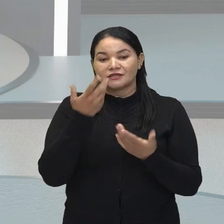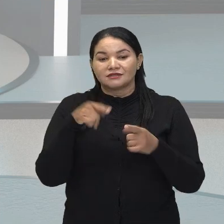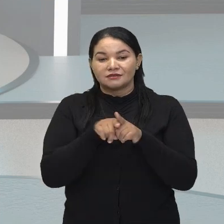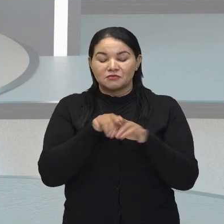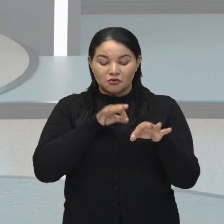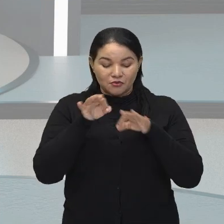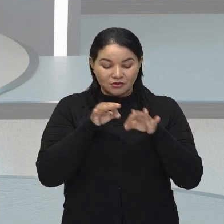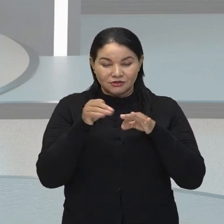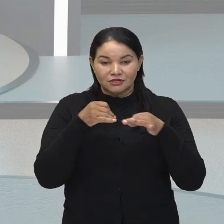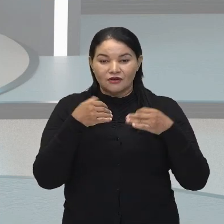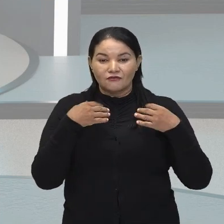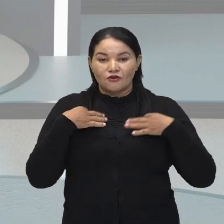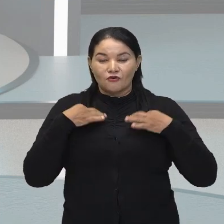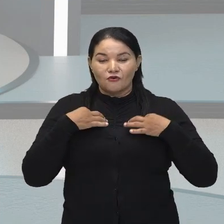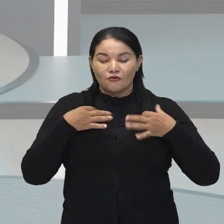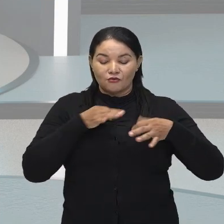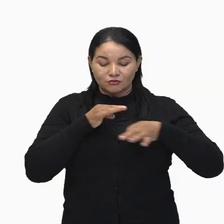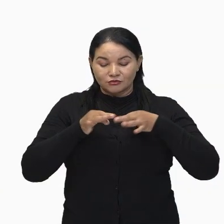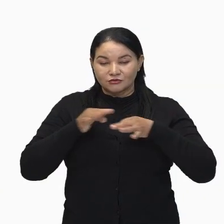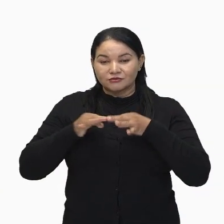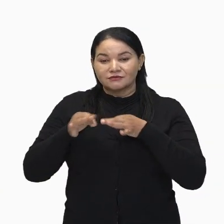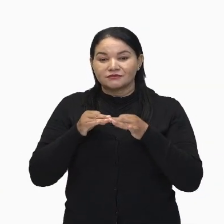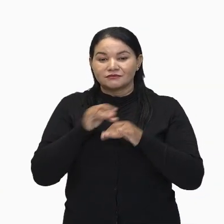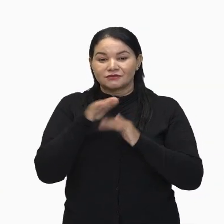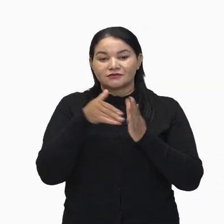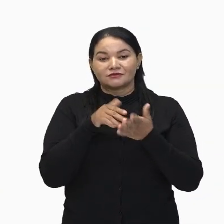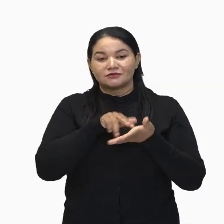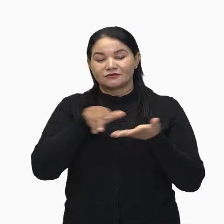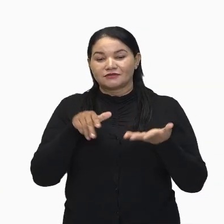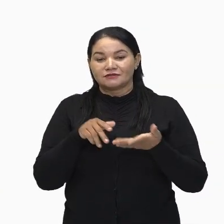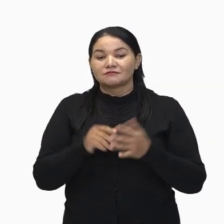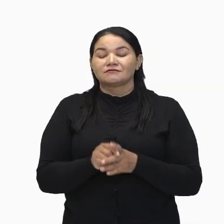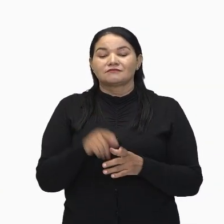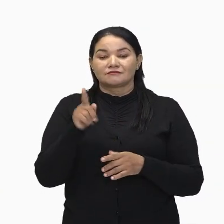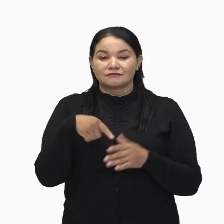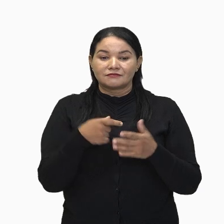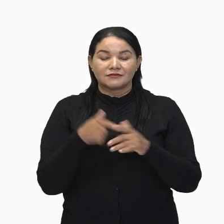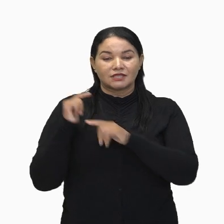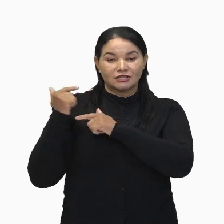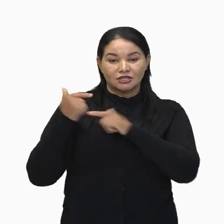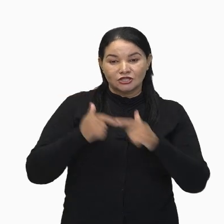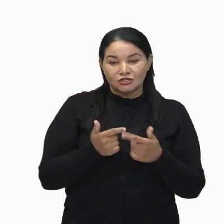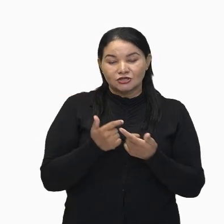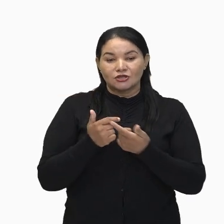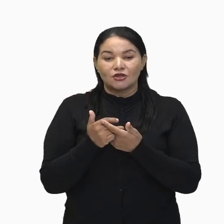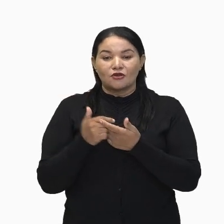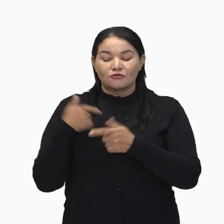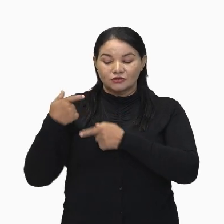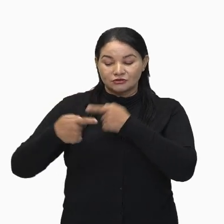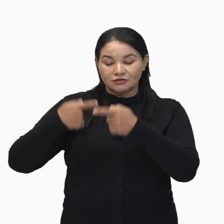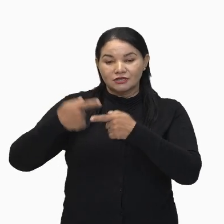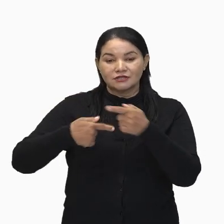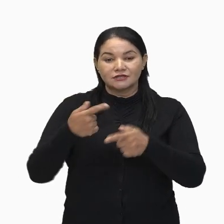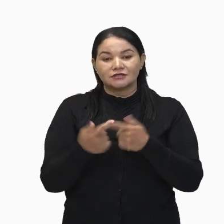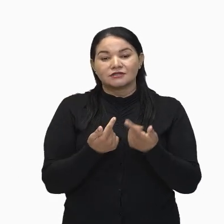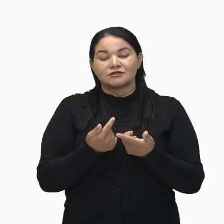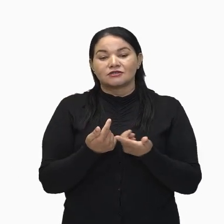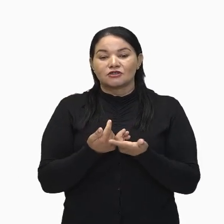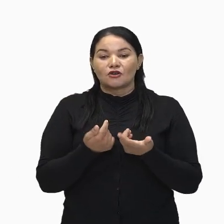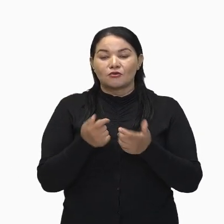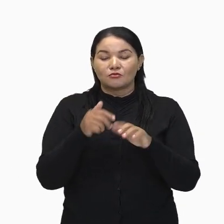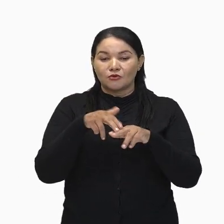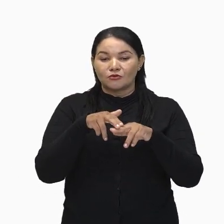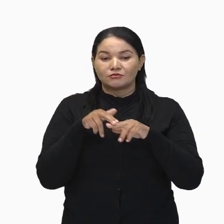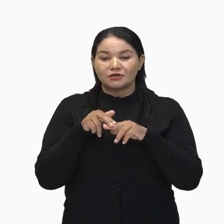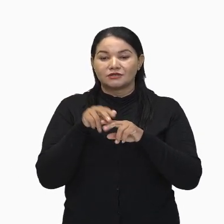elaboradas. Sim, as tradições são conservadas de geração em geração por meio